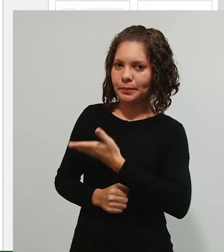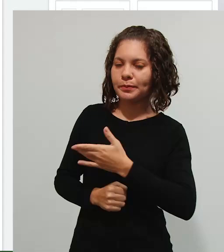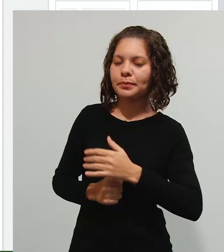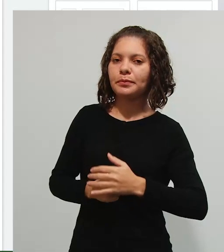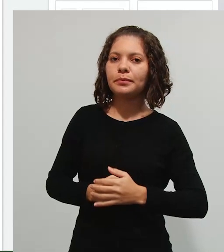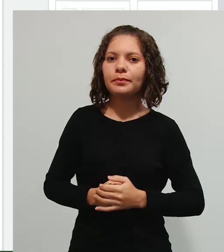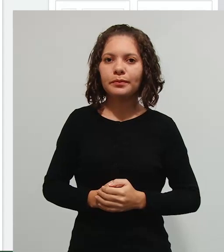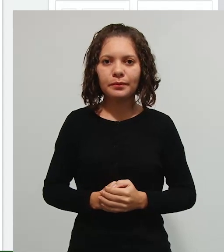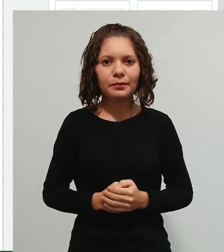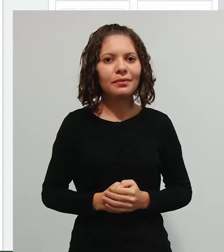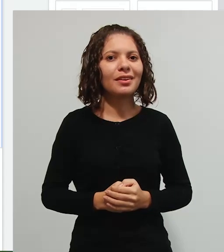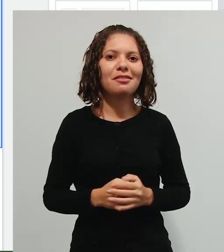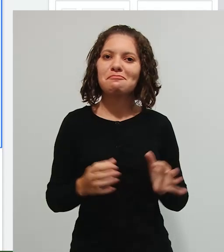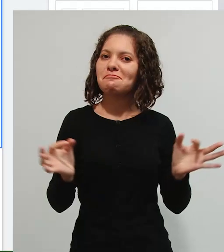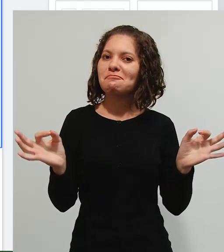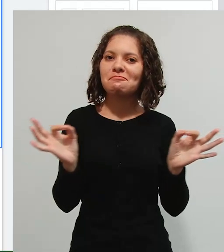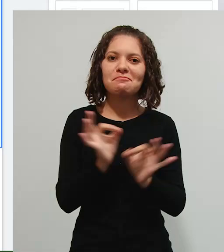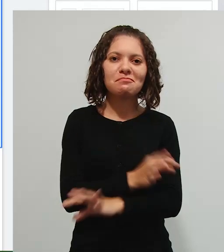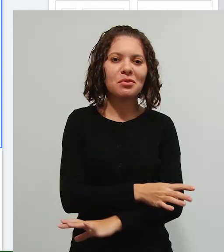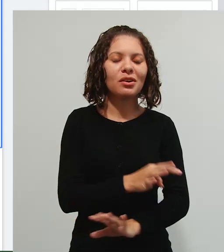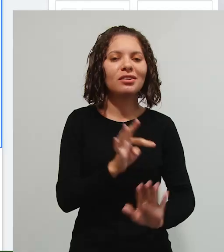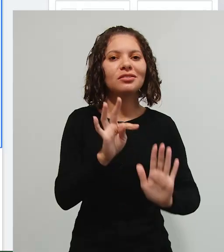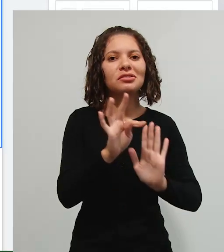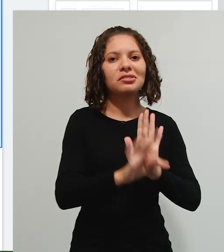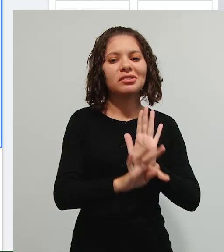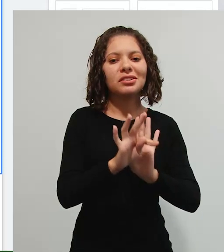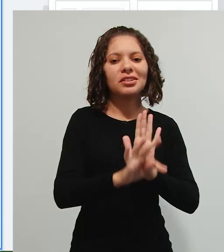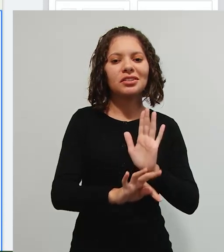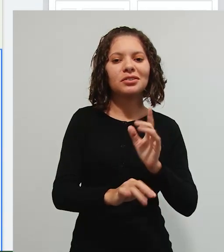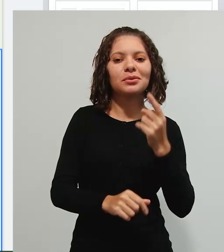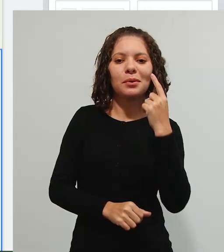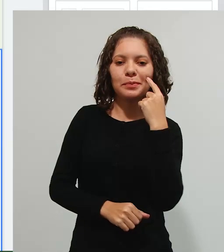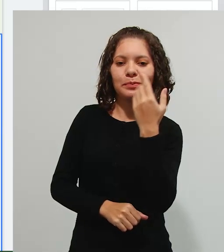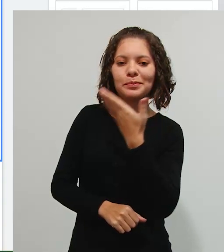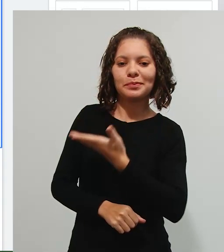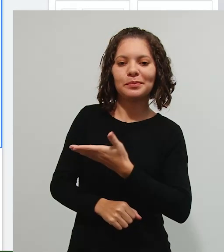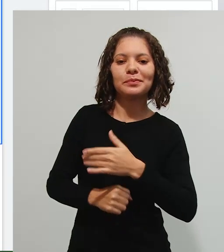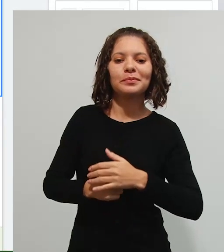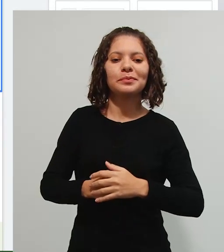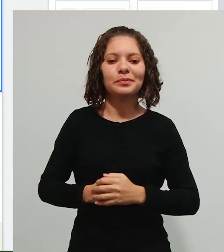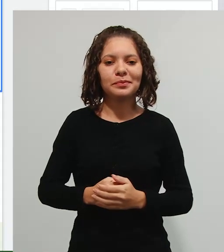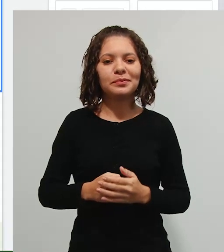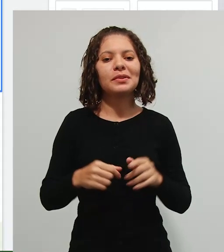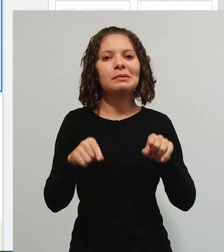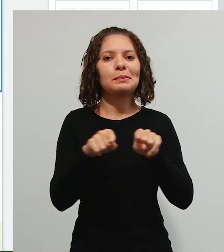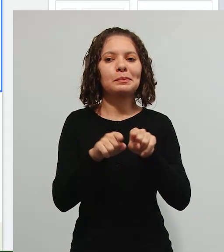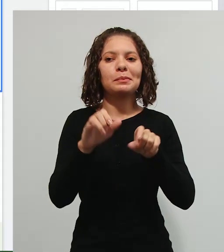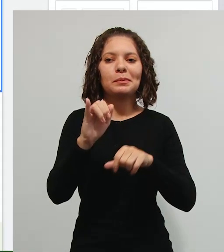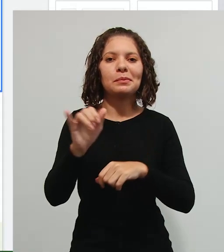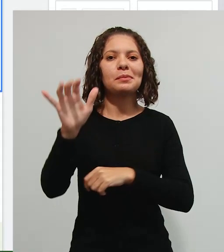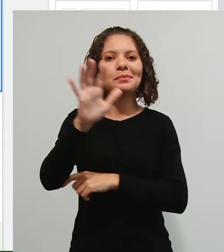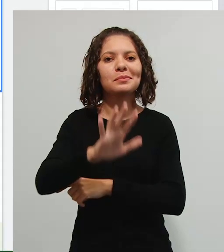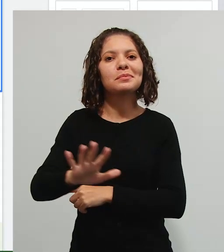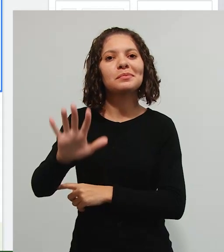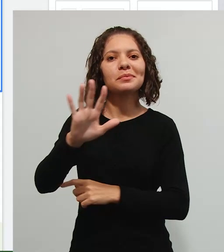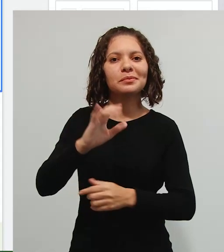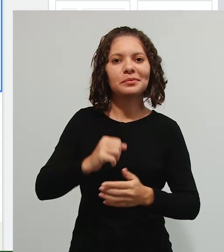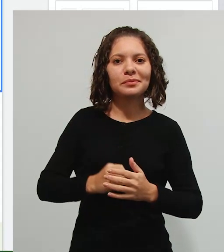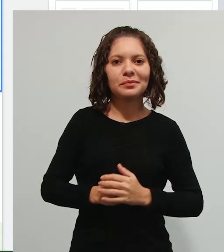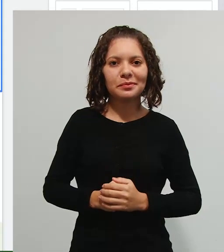seu texto fica aqui, né? Vai evidentemente terminar aqui, você vai ter aí o seu texto da introdução.